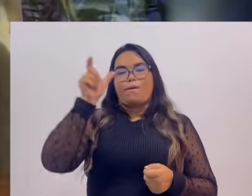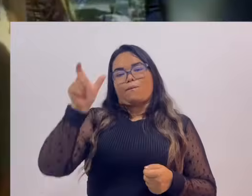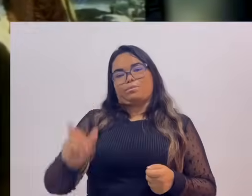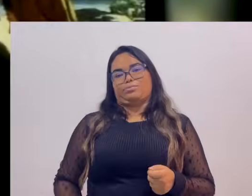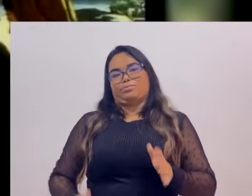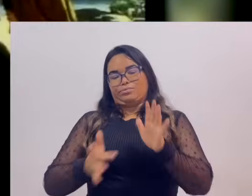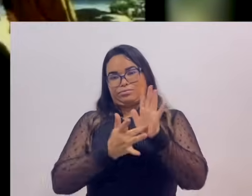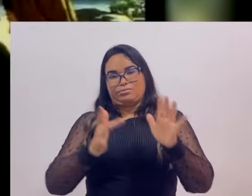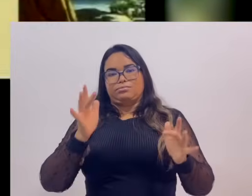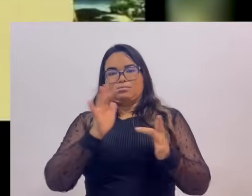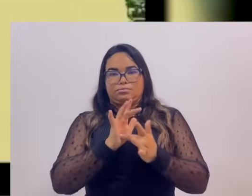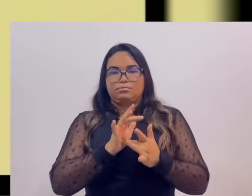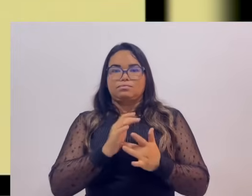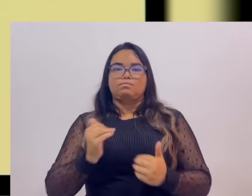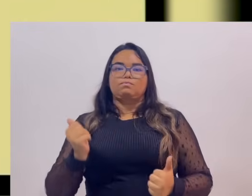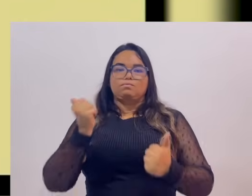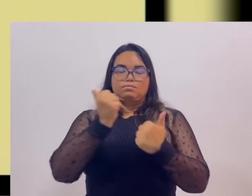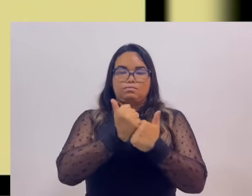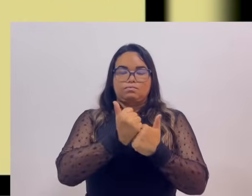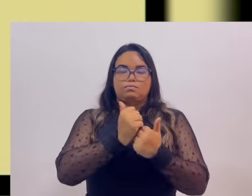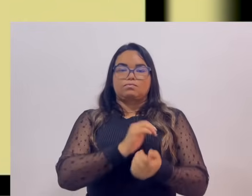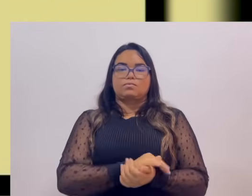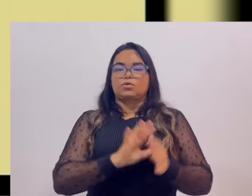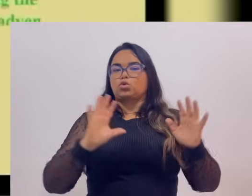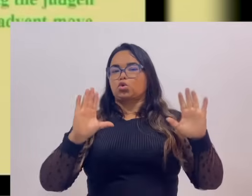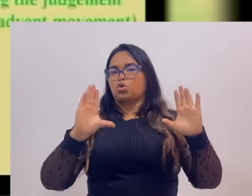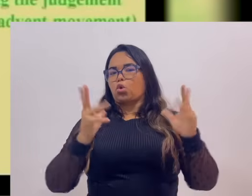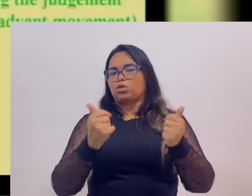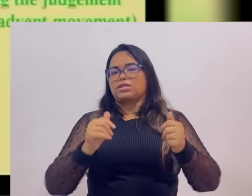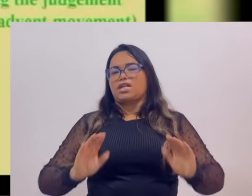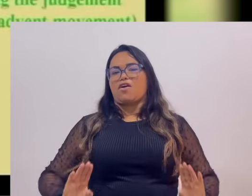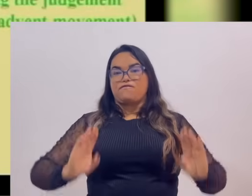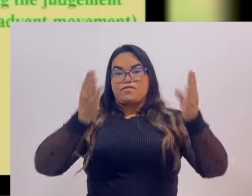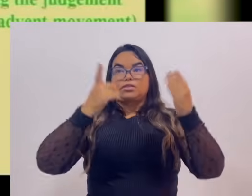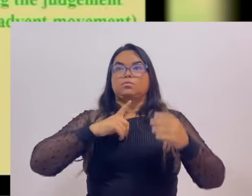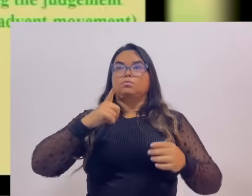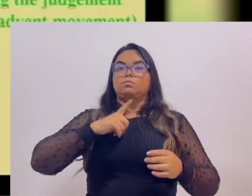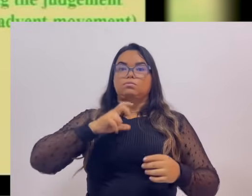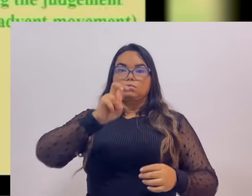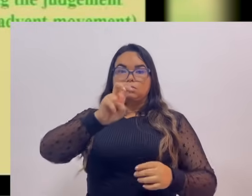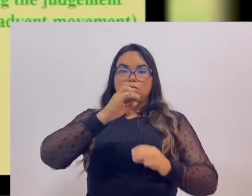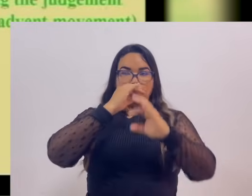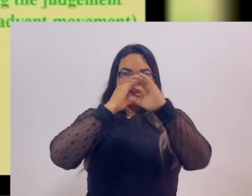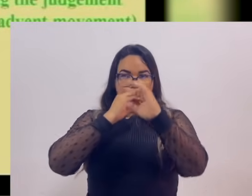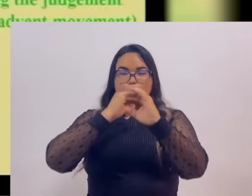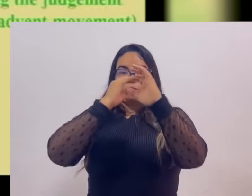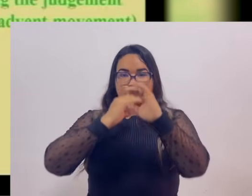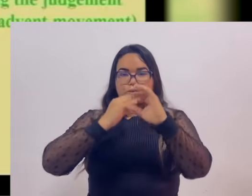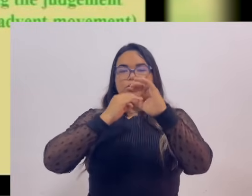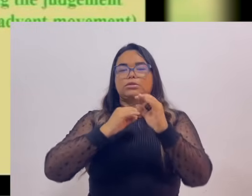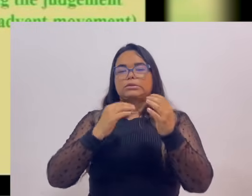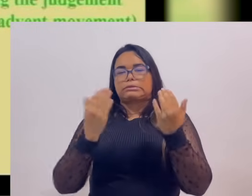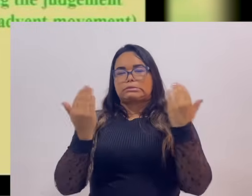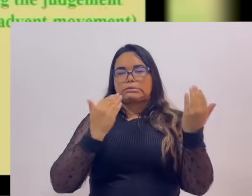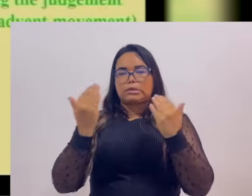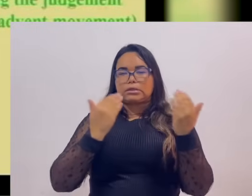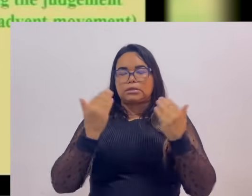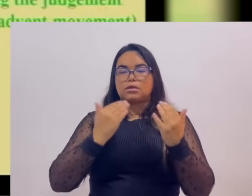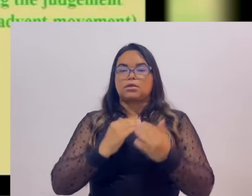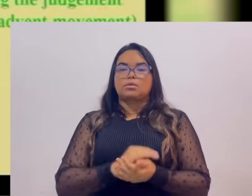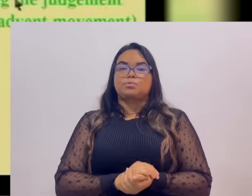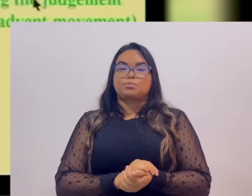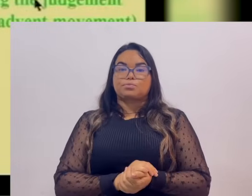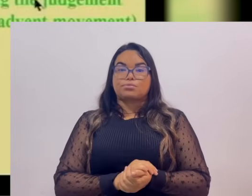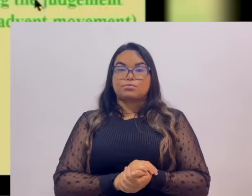do pecado portanto o custo da redenção é Cristo portanto as cinco trombetas a festa das trombetas